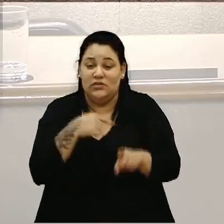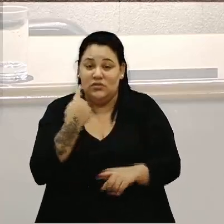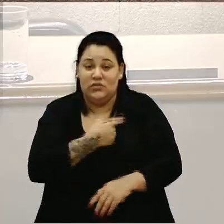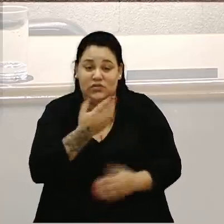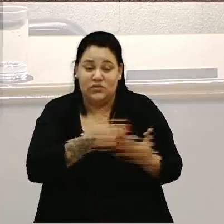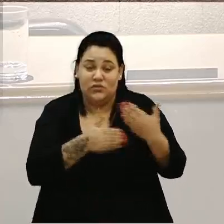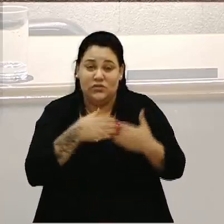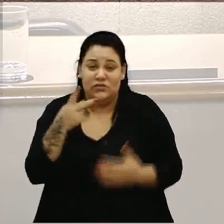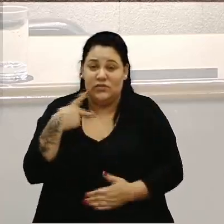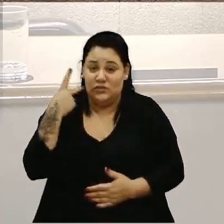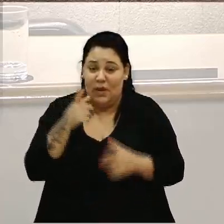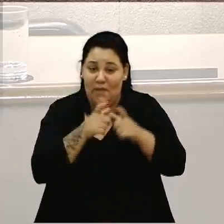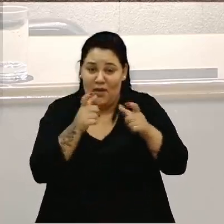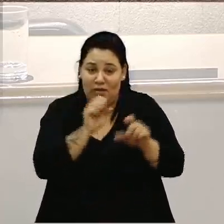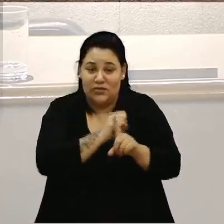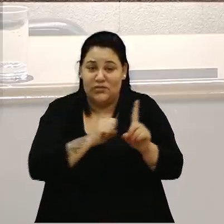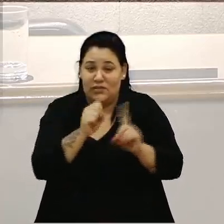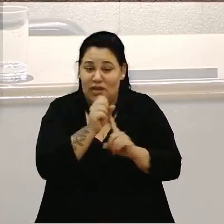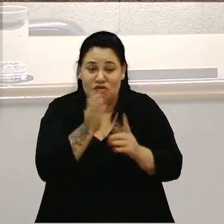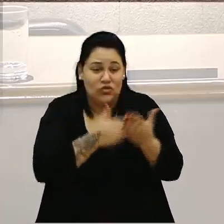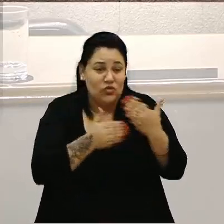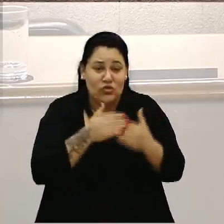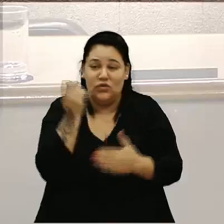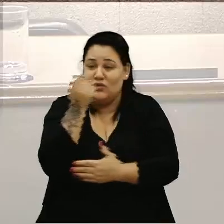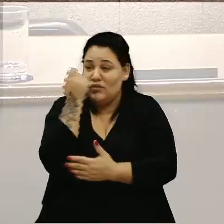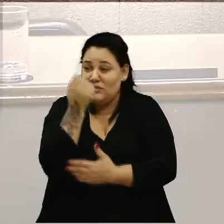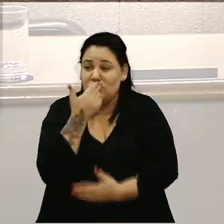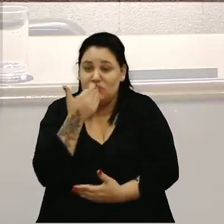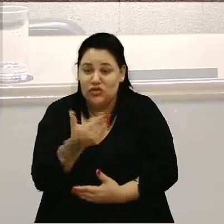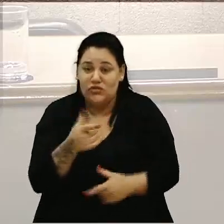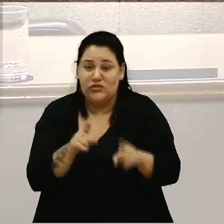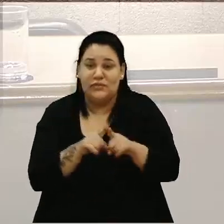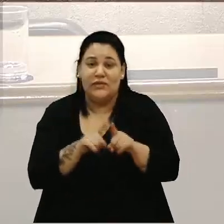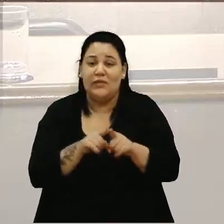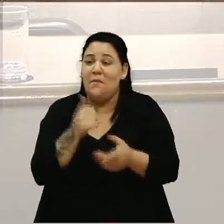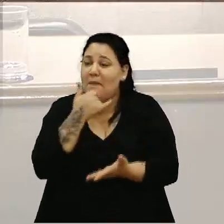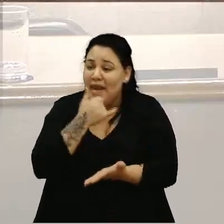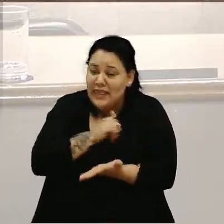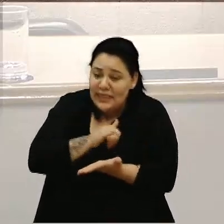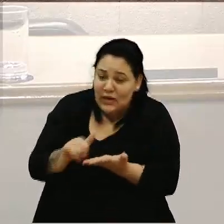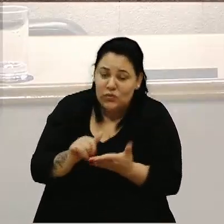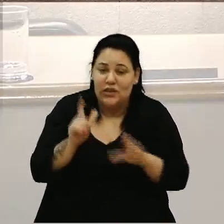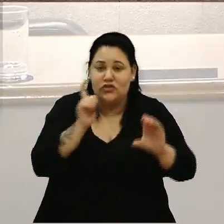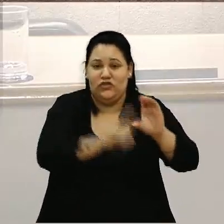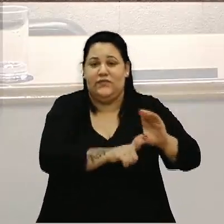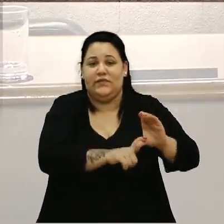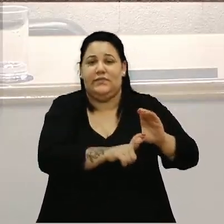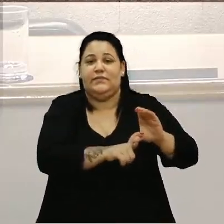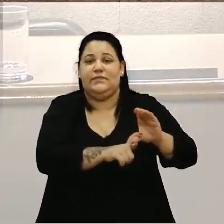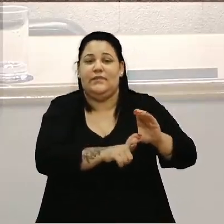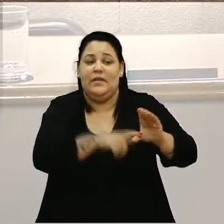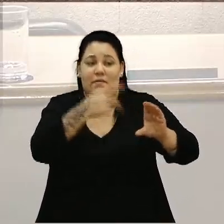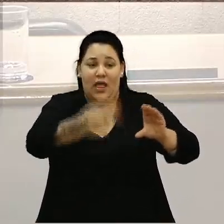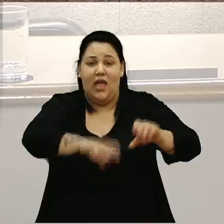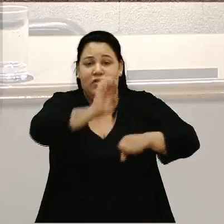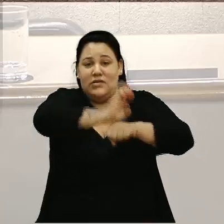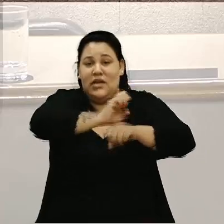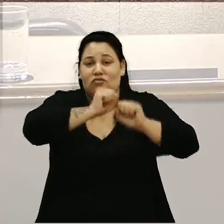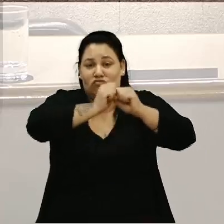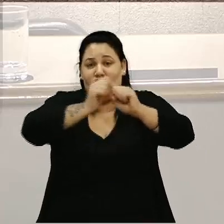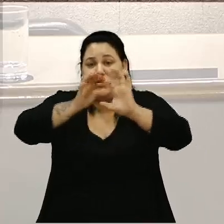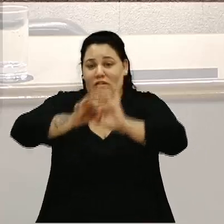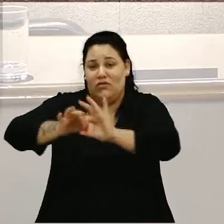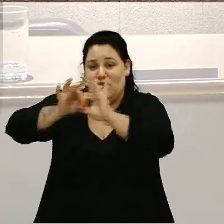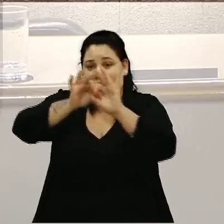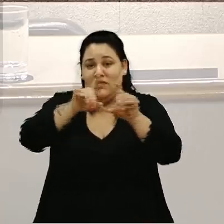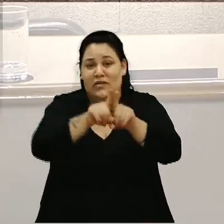maioria, e a sociedade toda, o Rio Grande pedia anistia da dívida do Estado com a União,